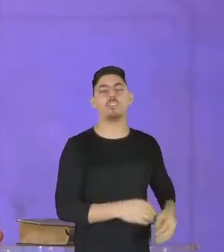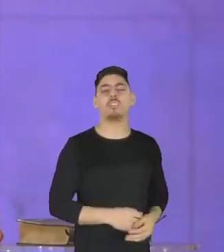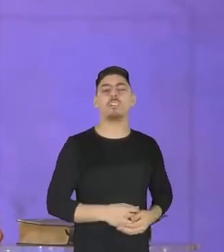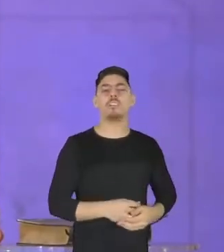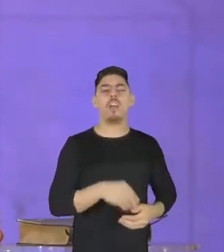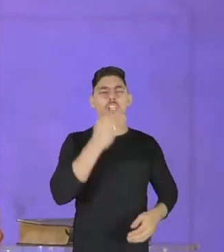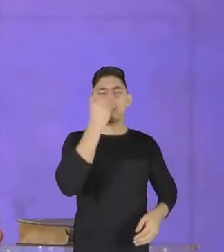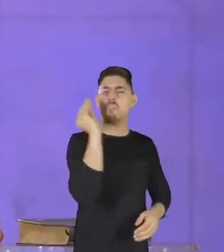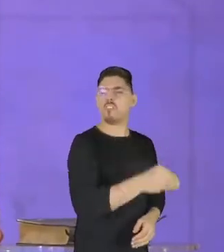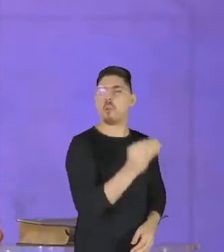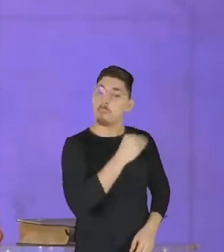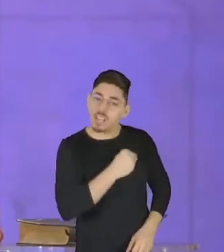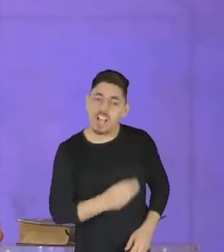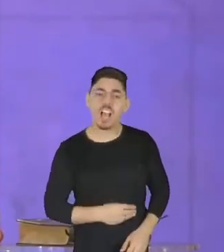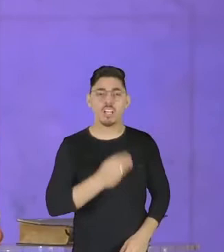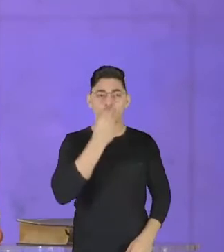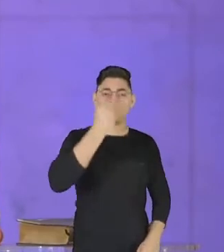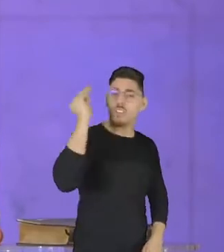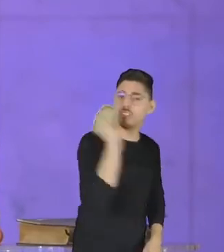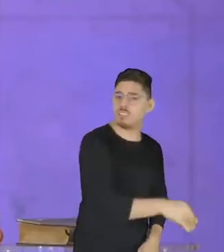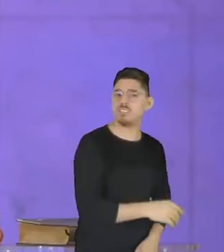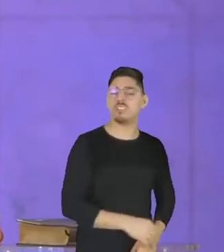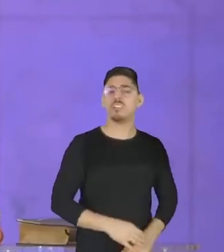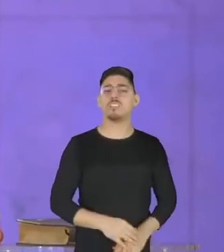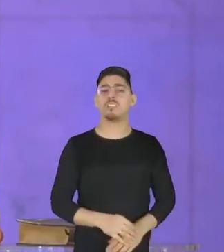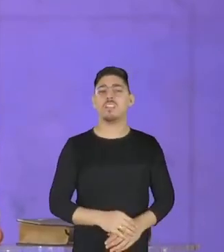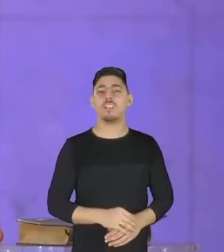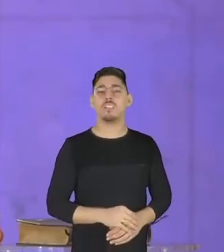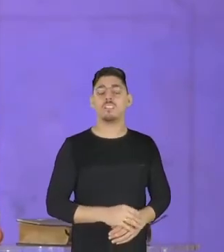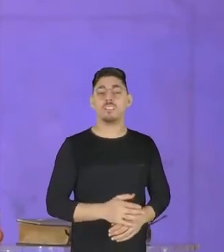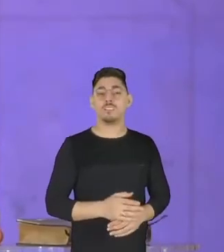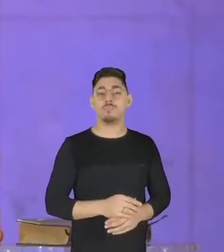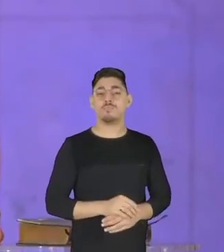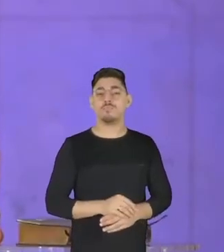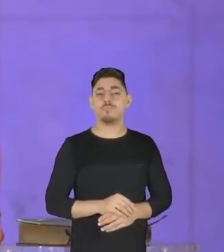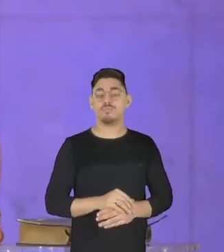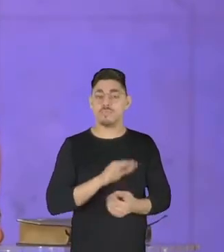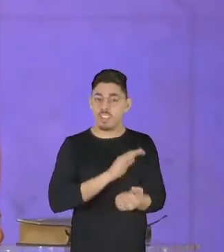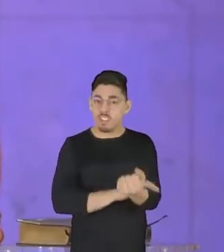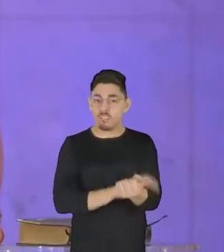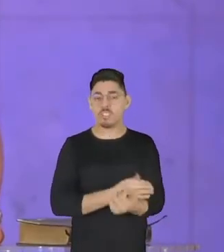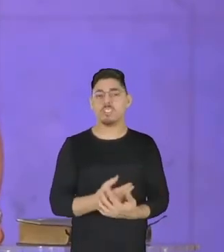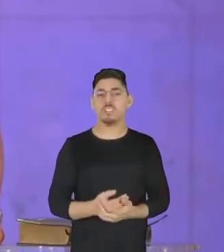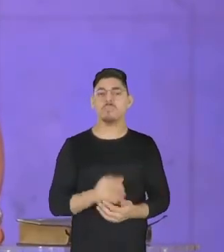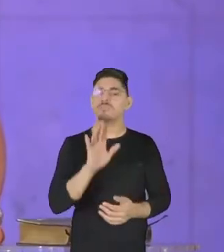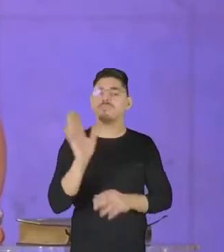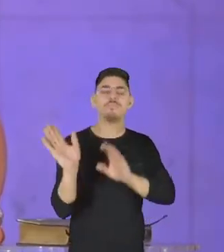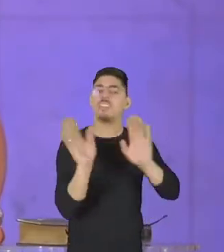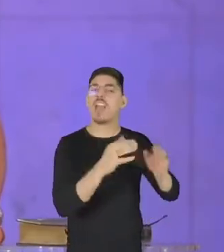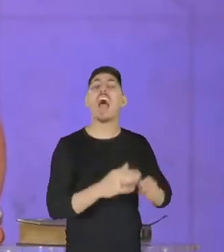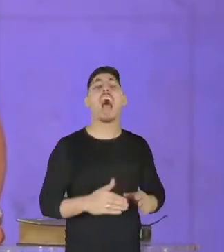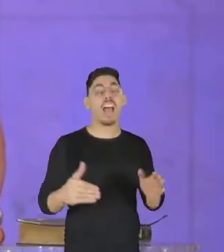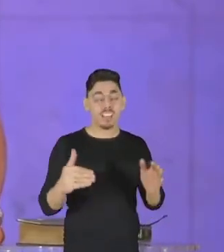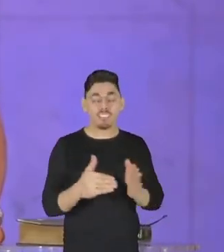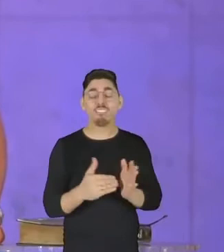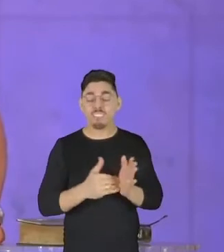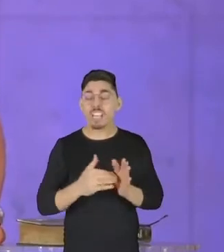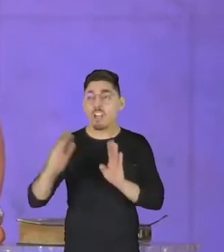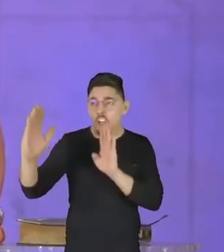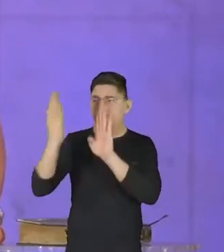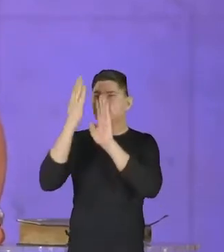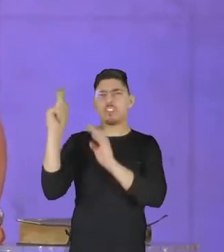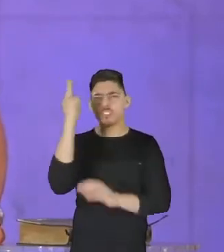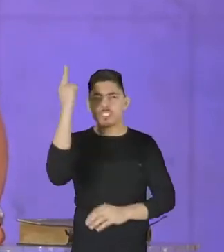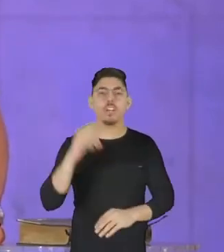diante dos gigantes, mesmo diante dos desafios, vivendo debaixo da liderança,